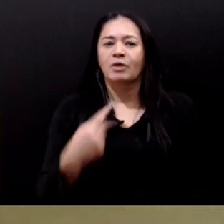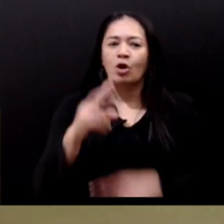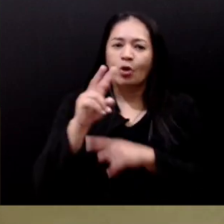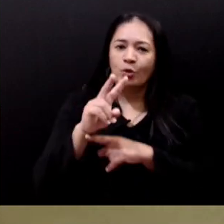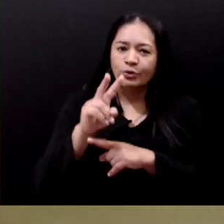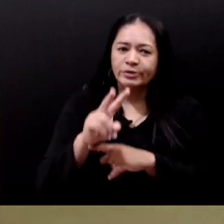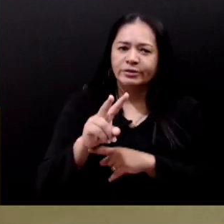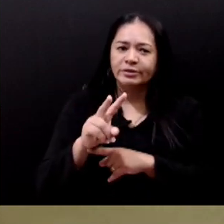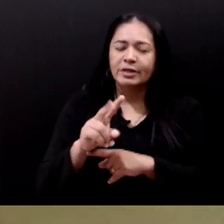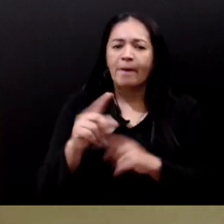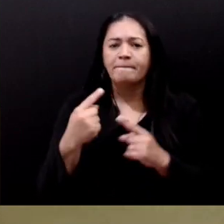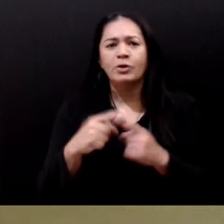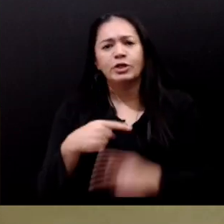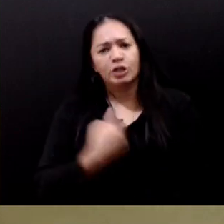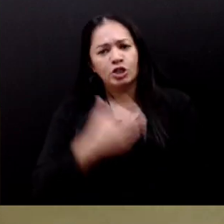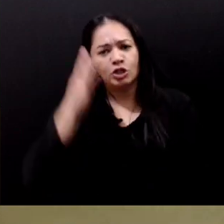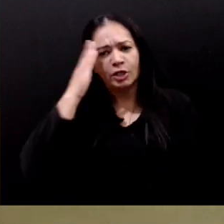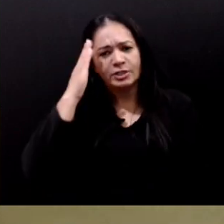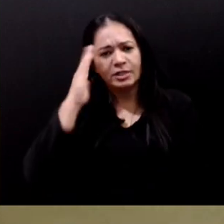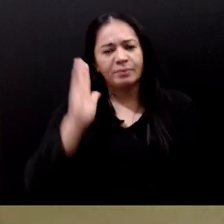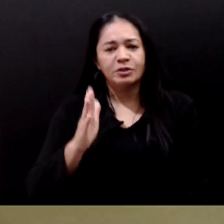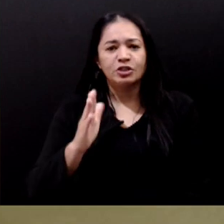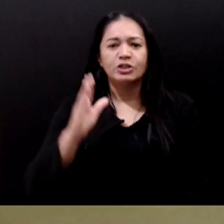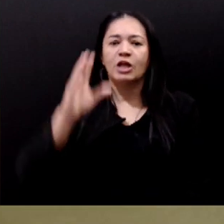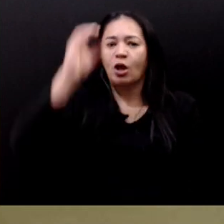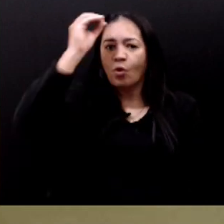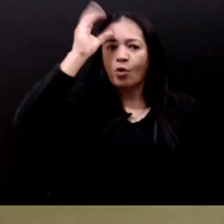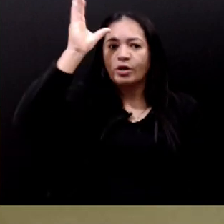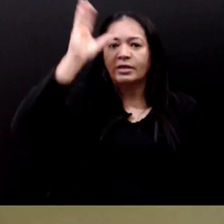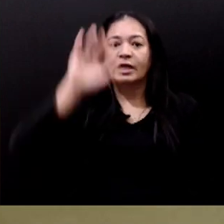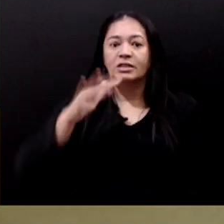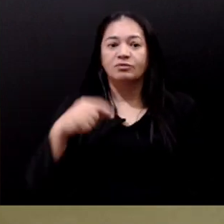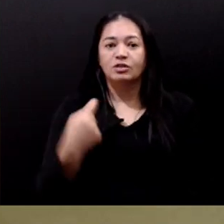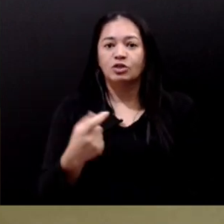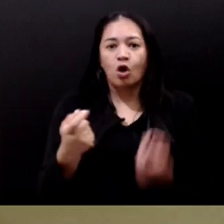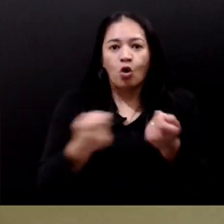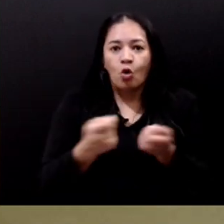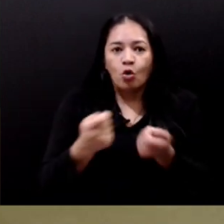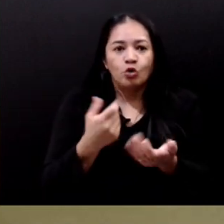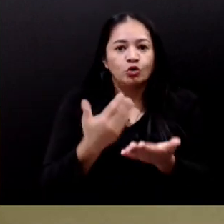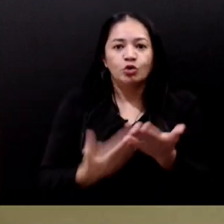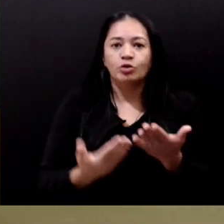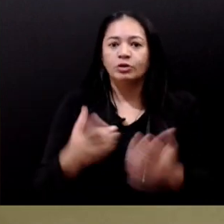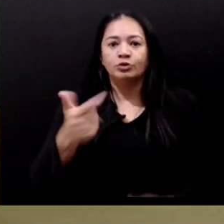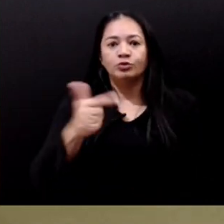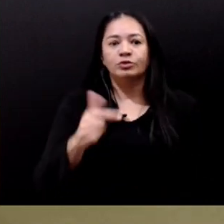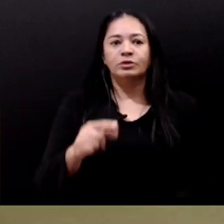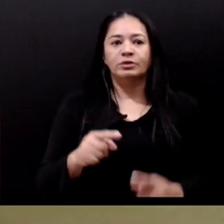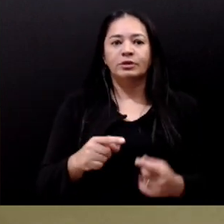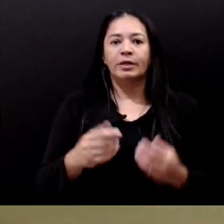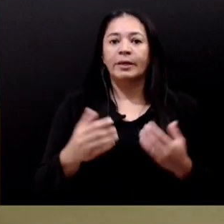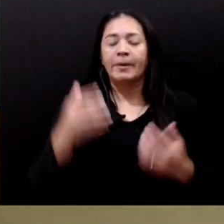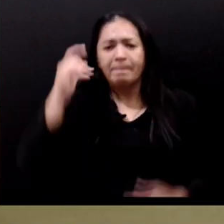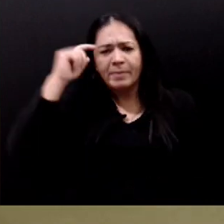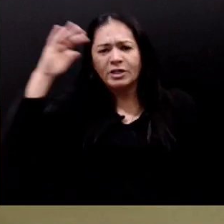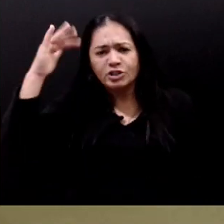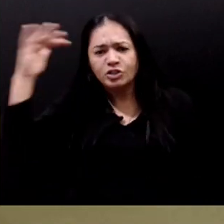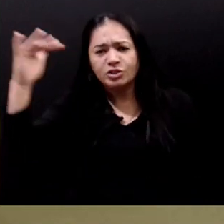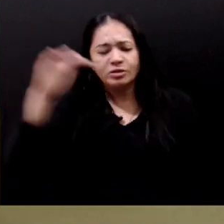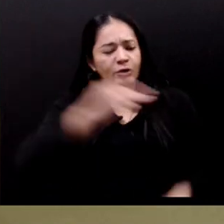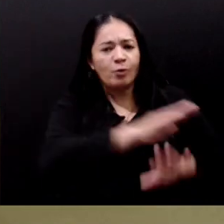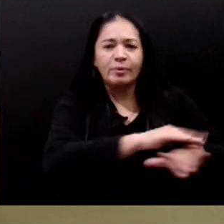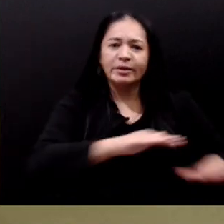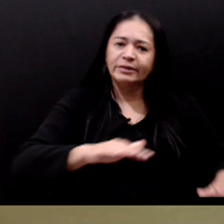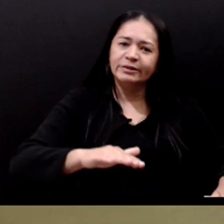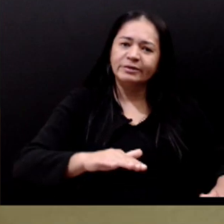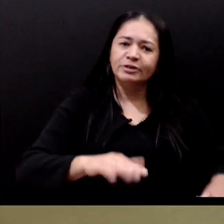das coisas, tem o conhecimento, às vezes a gente não tem o controle, não tem o equilíbrio, quiçá de uma criança e um Sim. adolescente, né, então a gente precisa